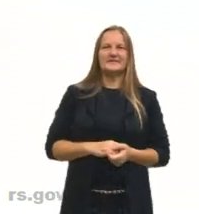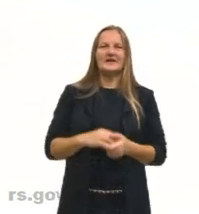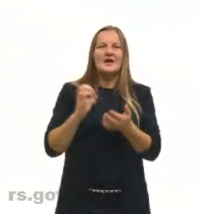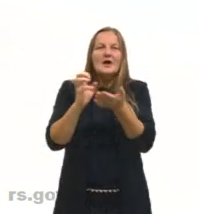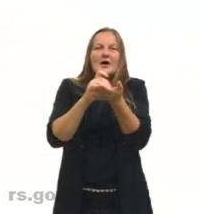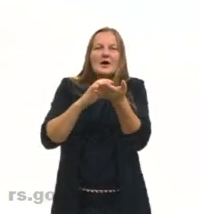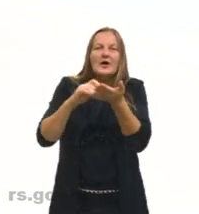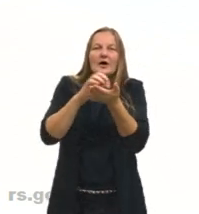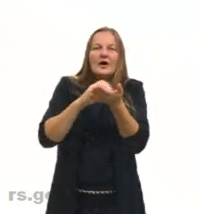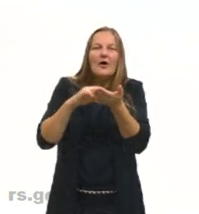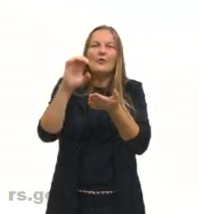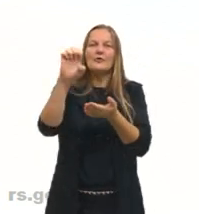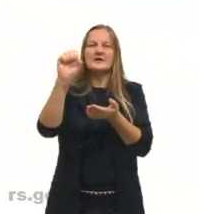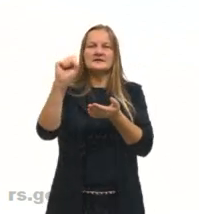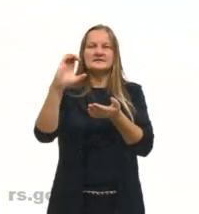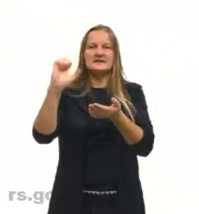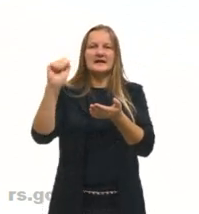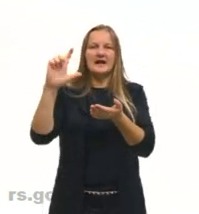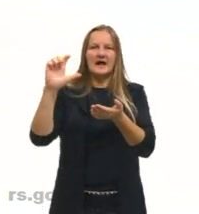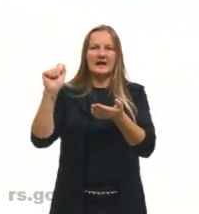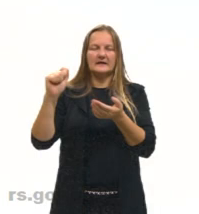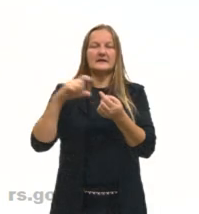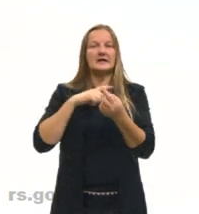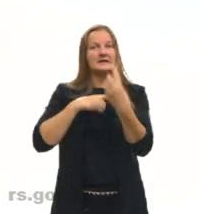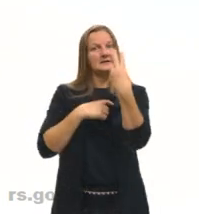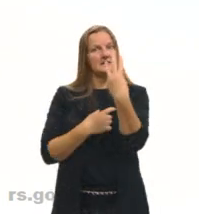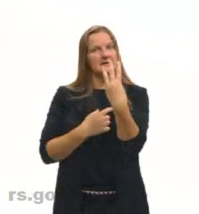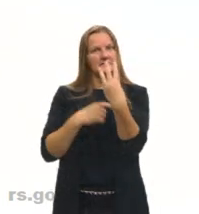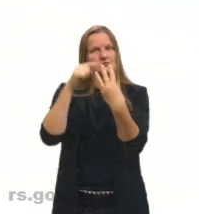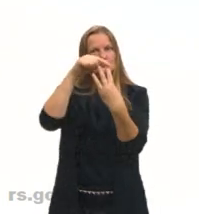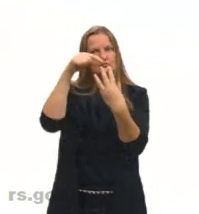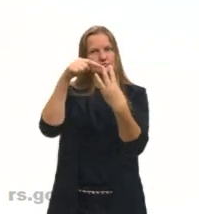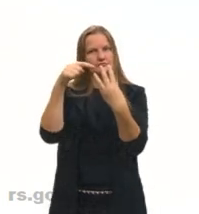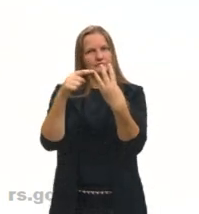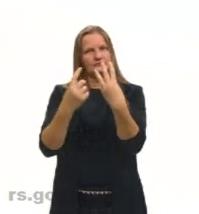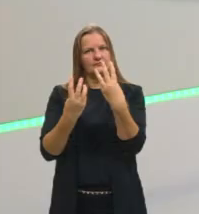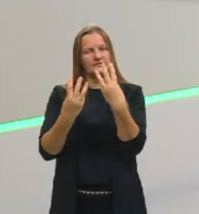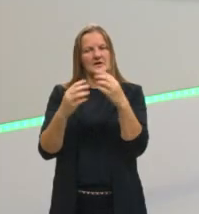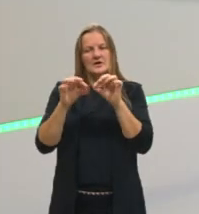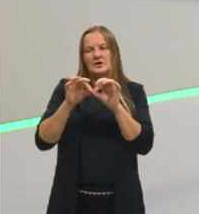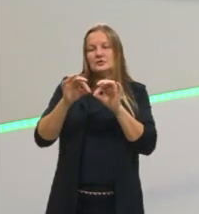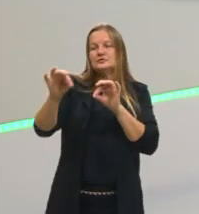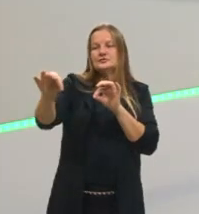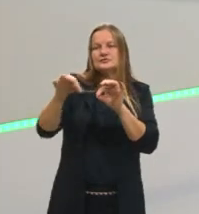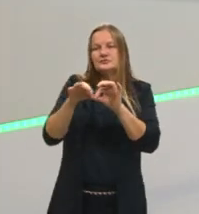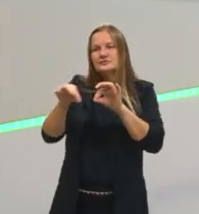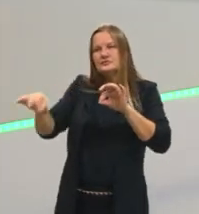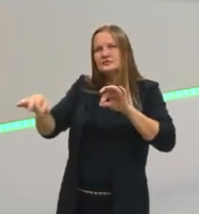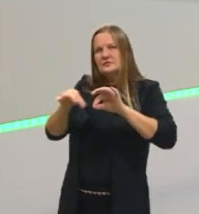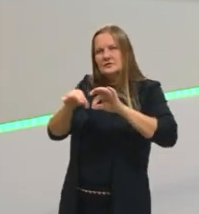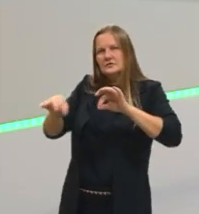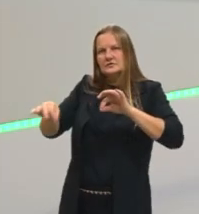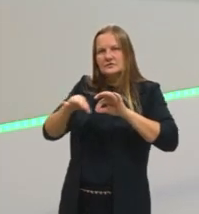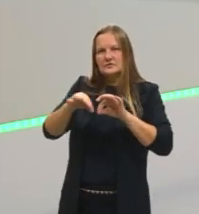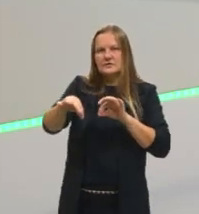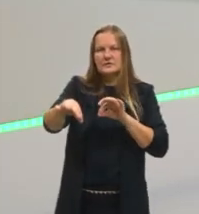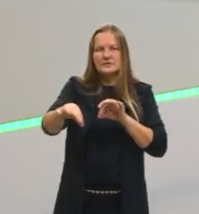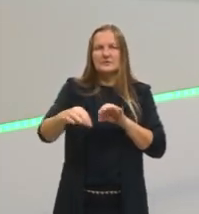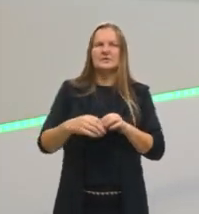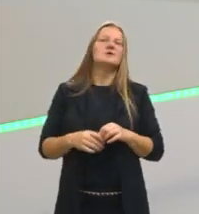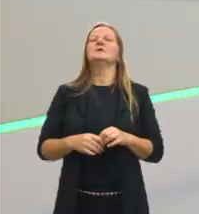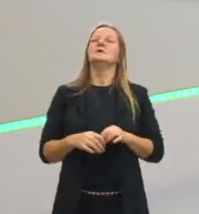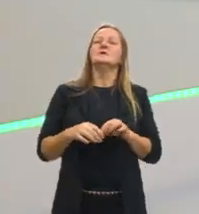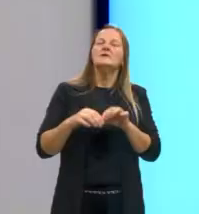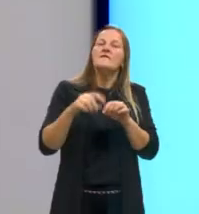vamos ter o cálculo de escala tá agregados são são três cálculos quando ele pedir a eu quero saber a distância real no terreno então a escala